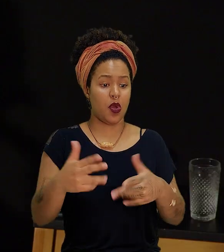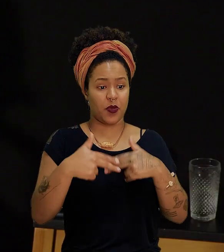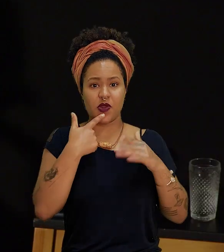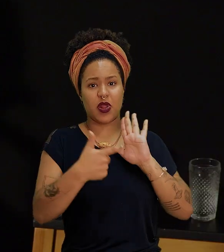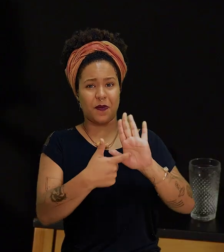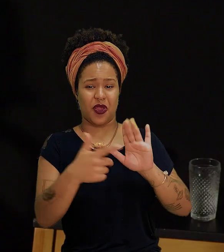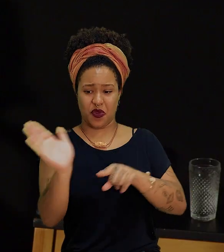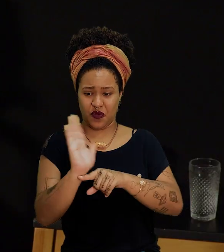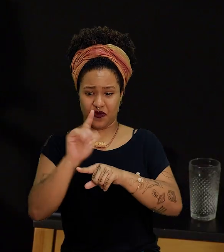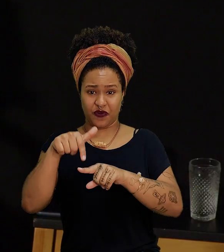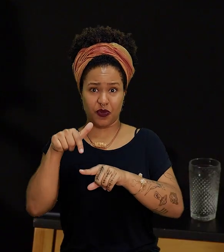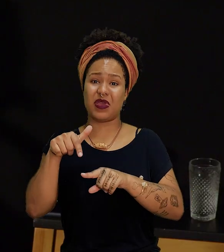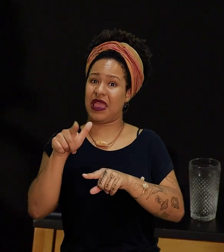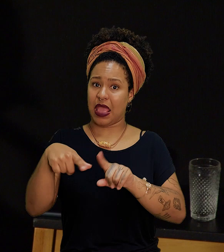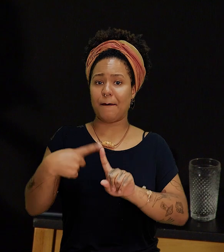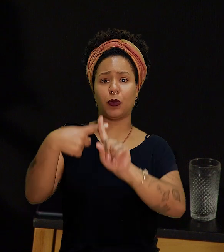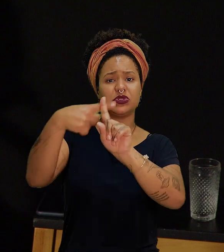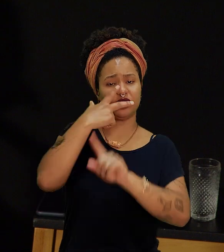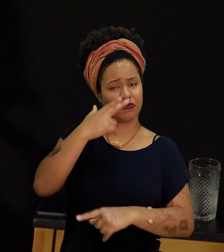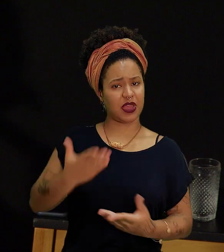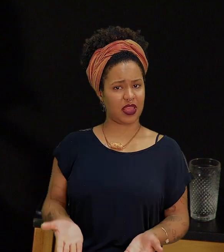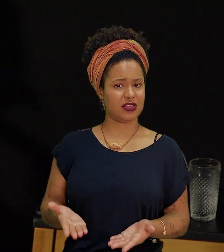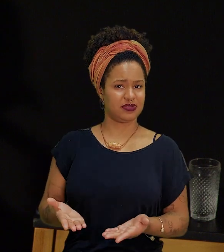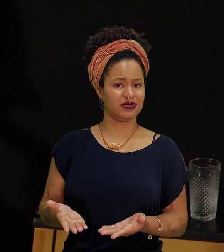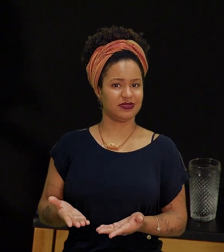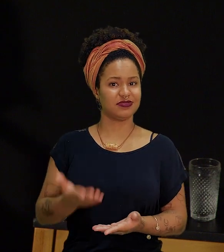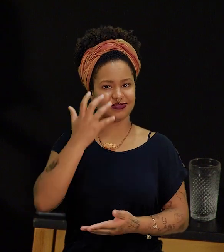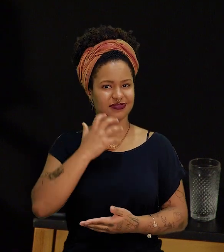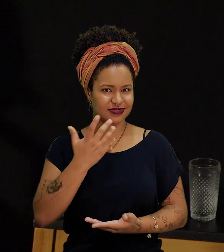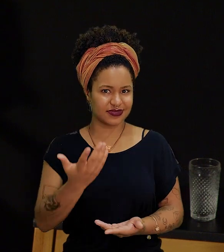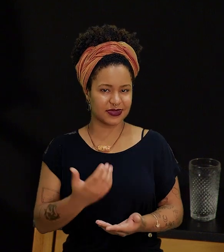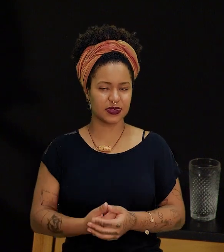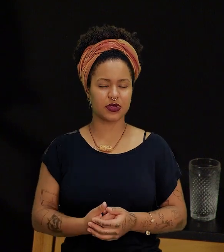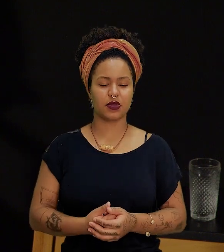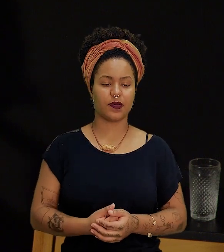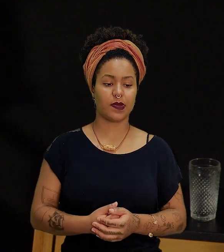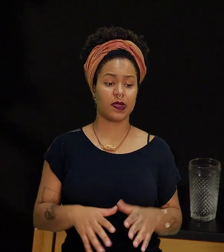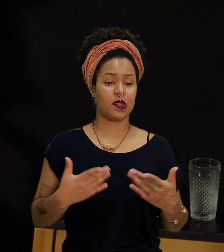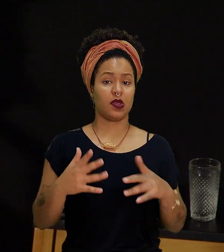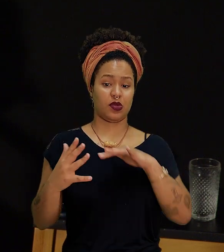aqui, que foi mostrado no filme, é otimista. Tá certo?